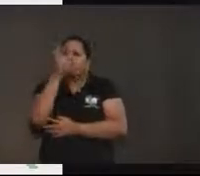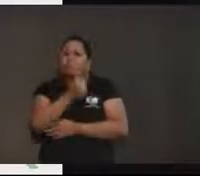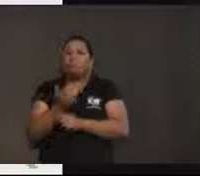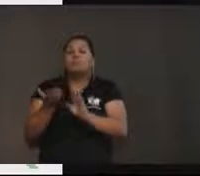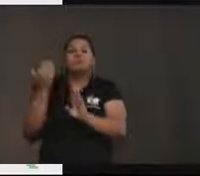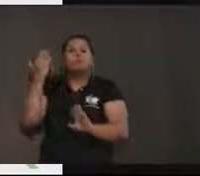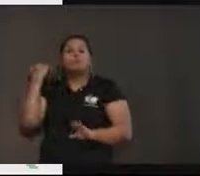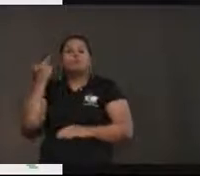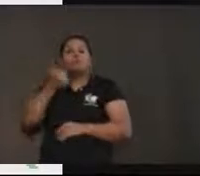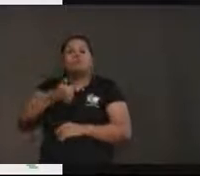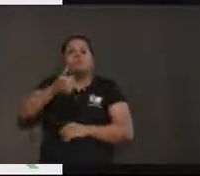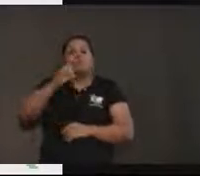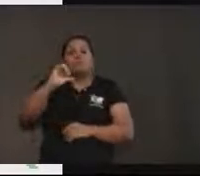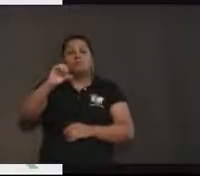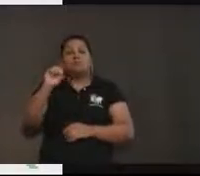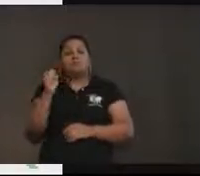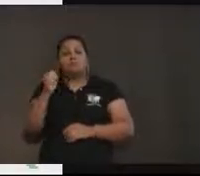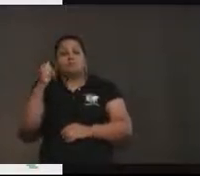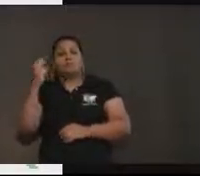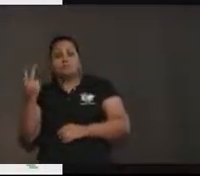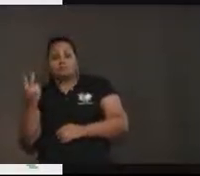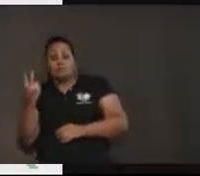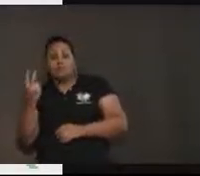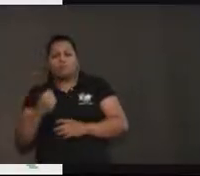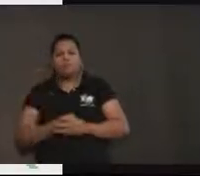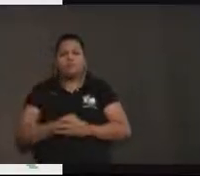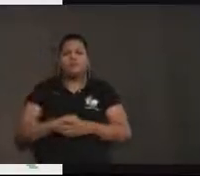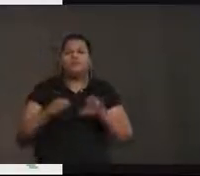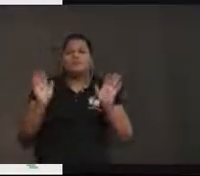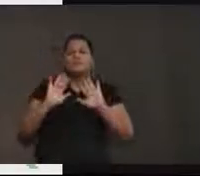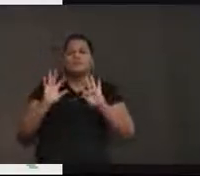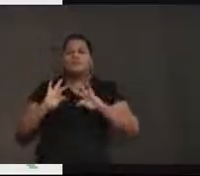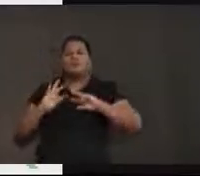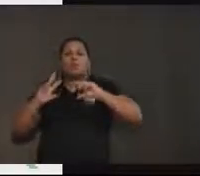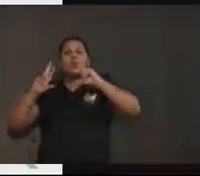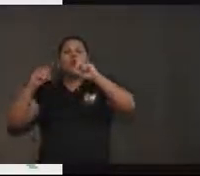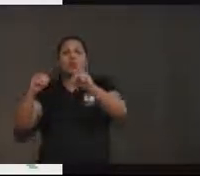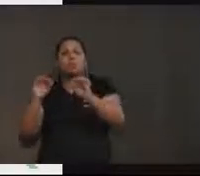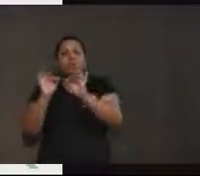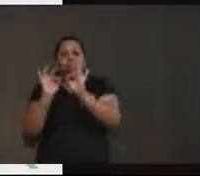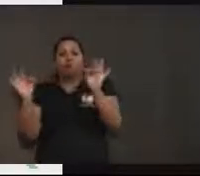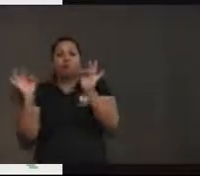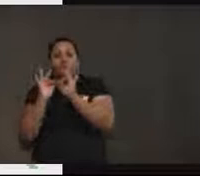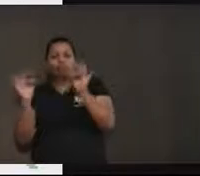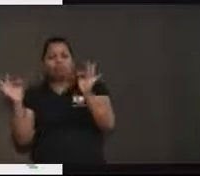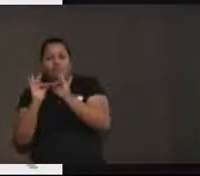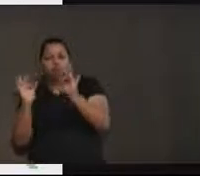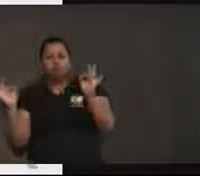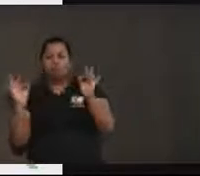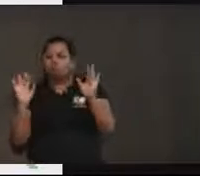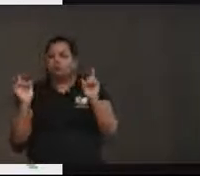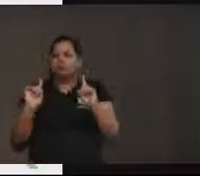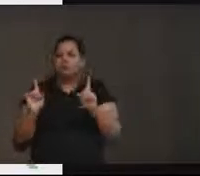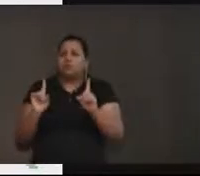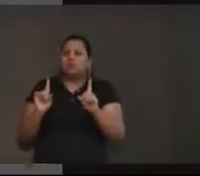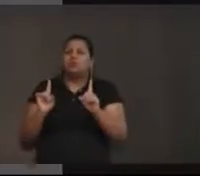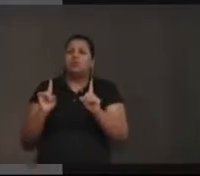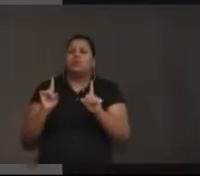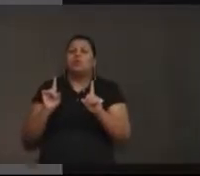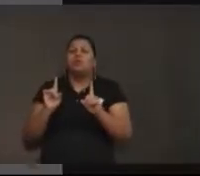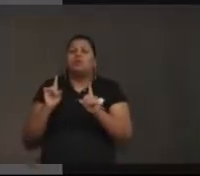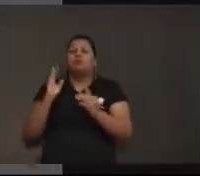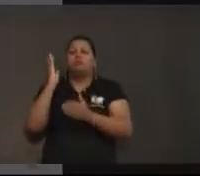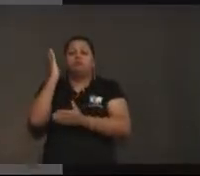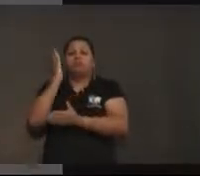bebê chique Lyons eles não pegaram funcionar o todo eles quebraram funcional numa parte que era Norma e